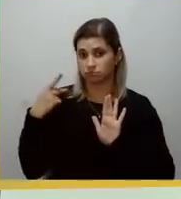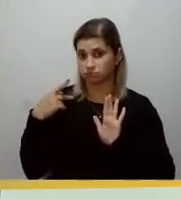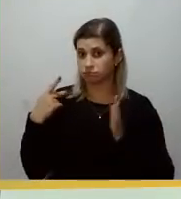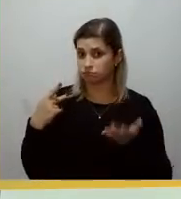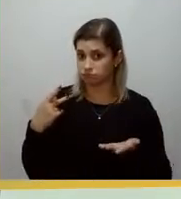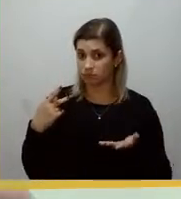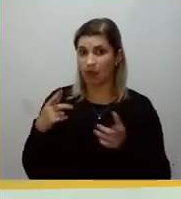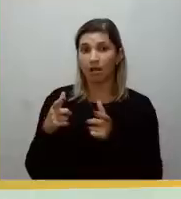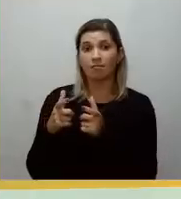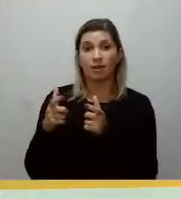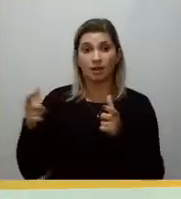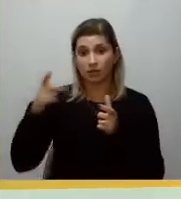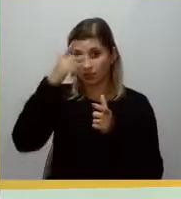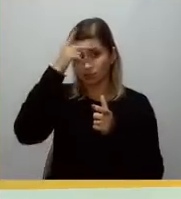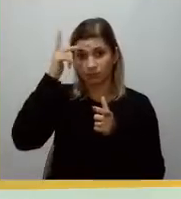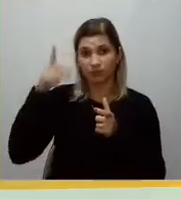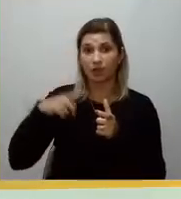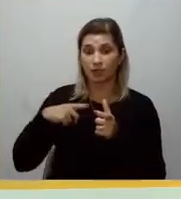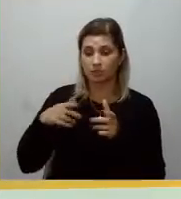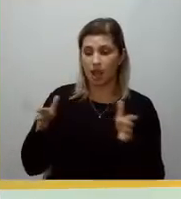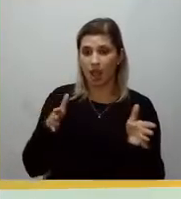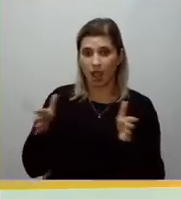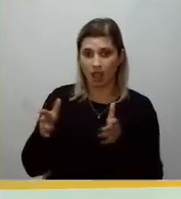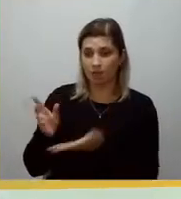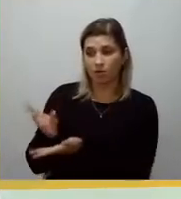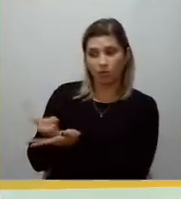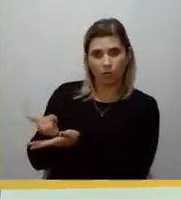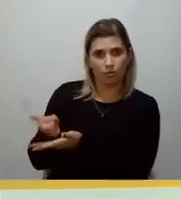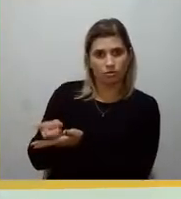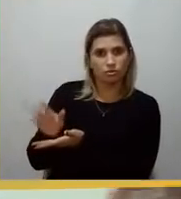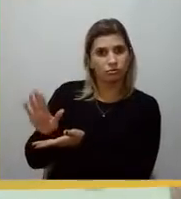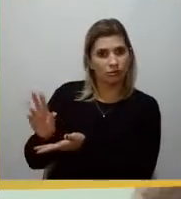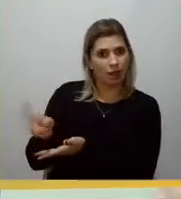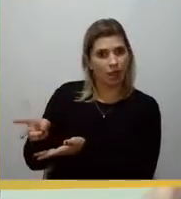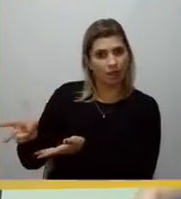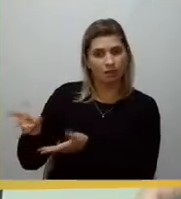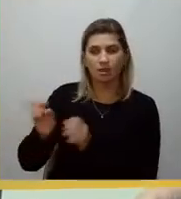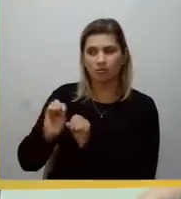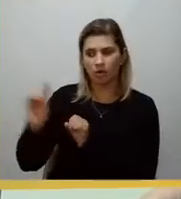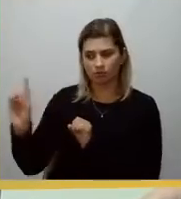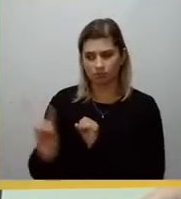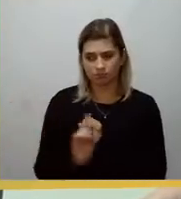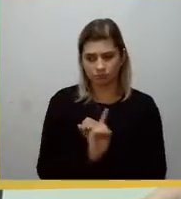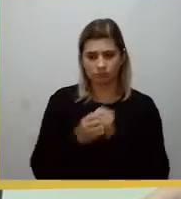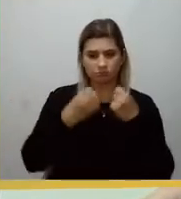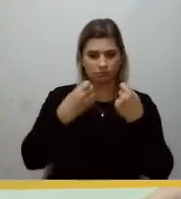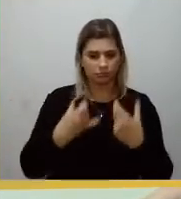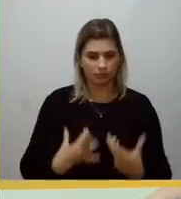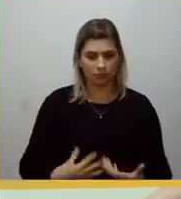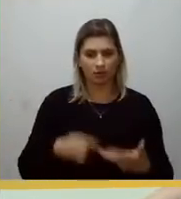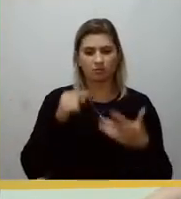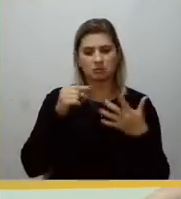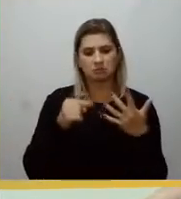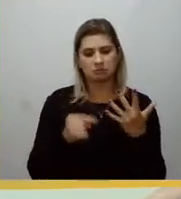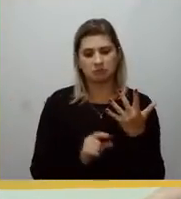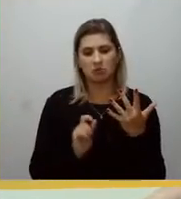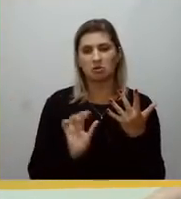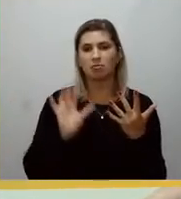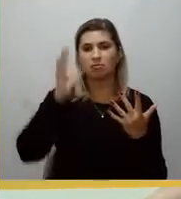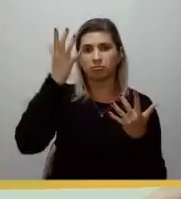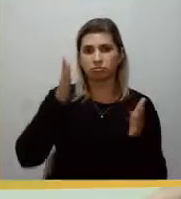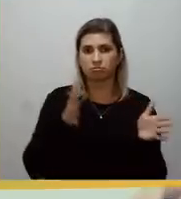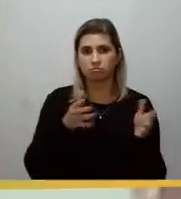maioria daquelas pessoas que estavam naquela época estão lá ainda. E eles podem vir aqui e explicar quais foram as coisas que aconteceram nesse período, de forma